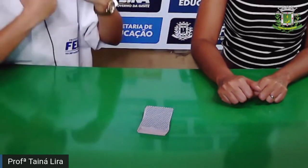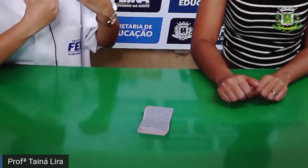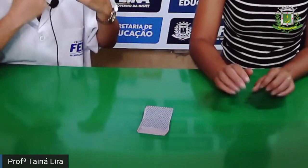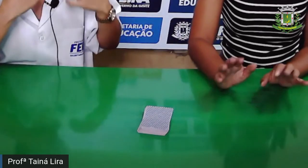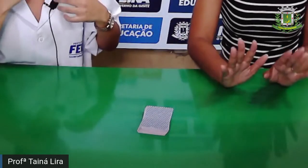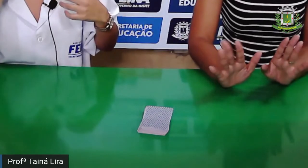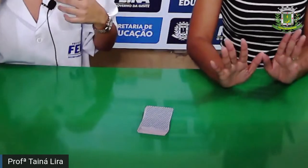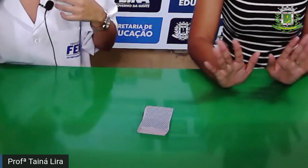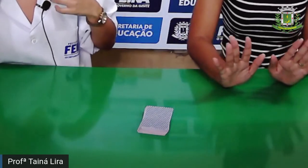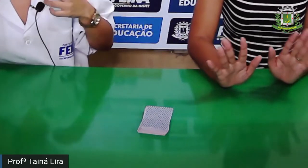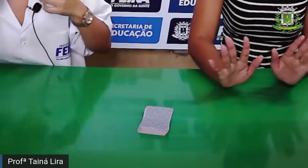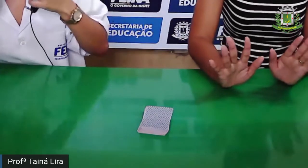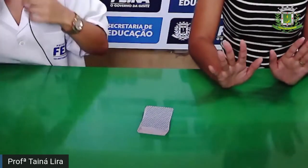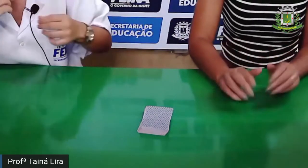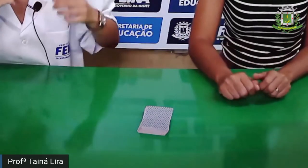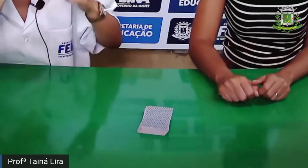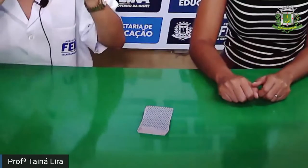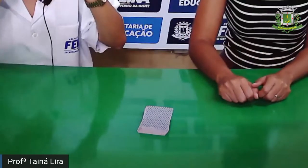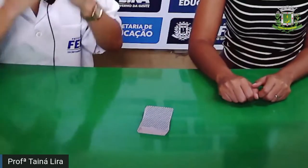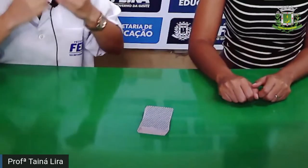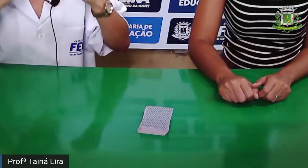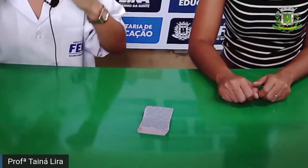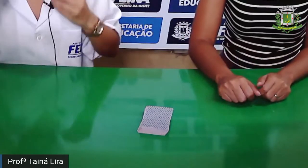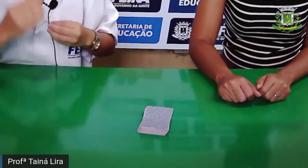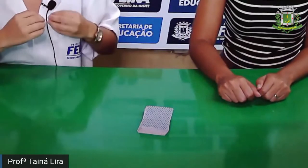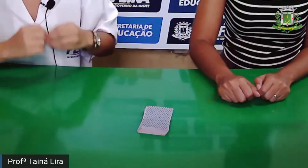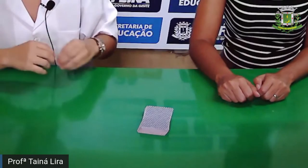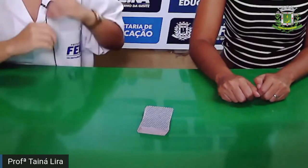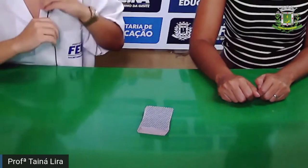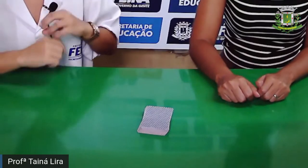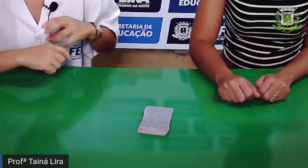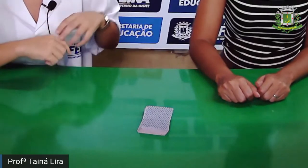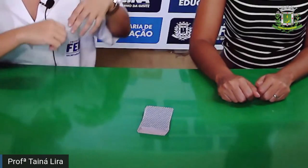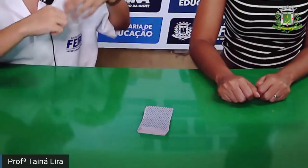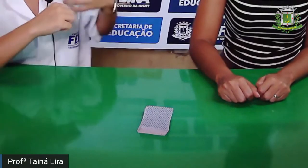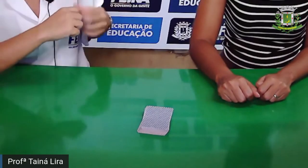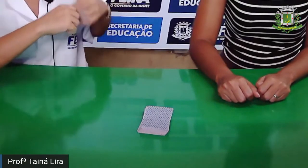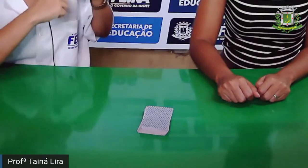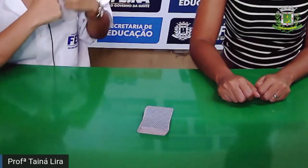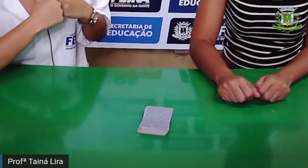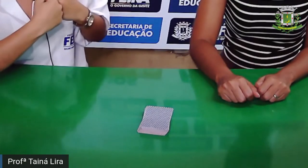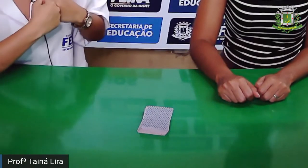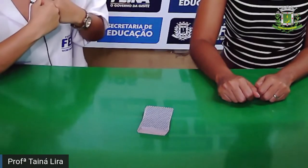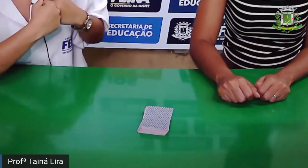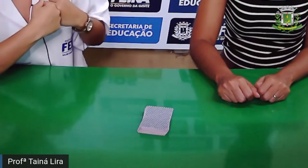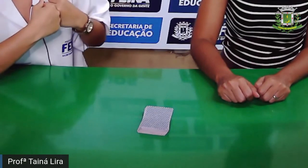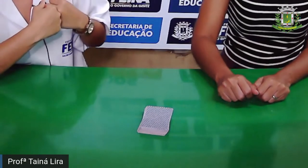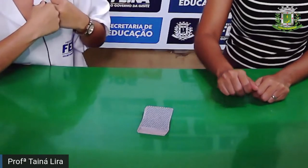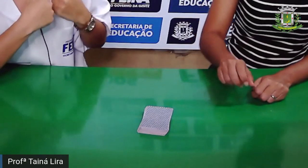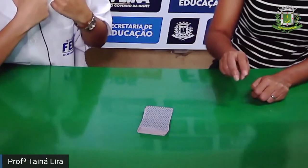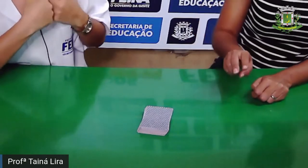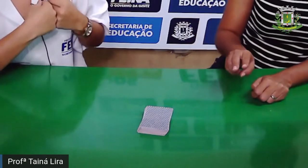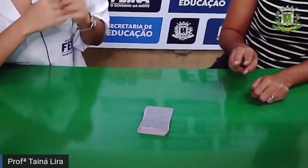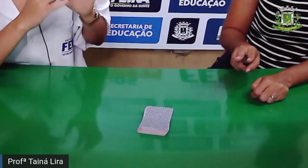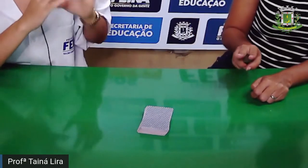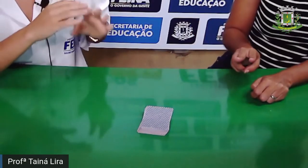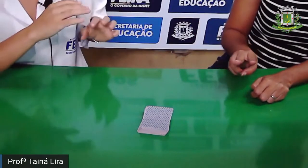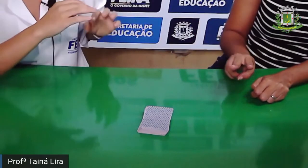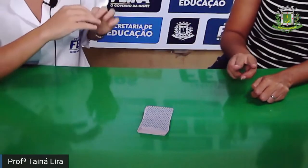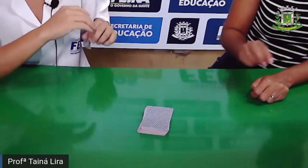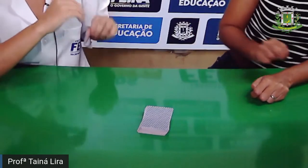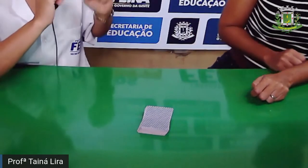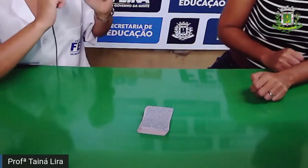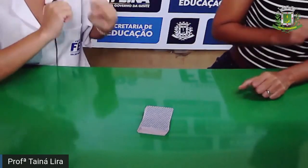que vai formar a dupla comigo, tá bom? Então, como é que a gente vai jogar, Pro? A gente pode bater par ou ímpar, tá? Para ver quem